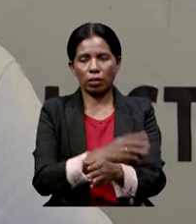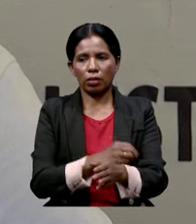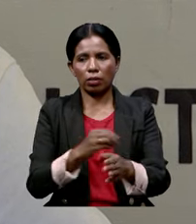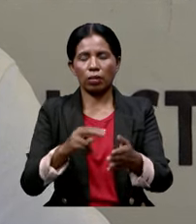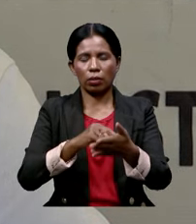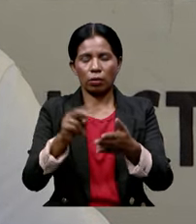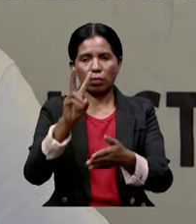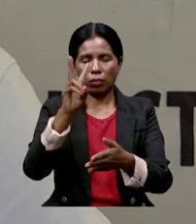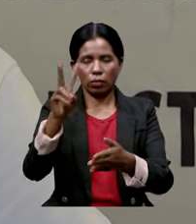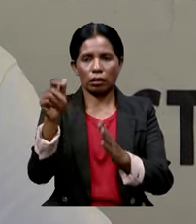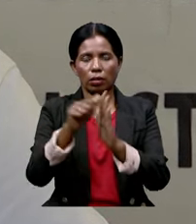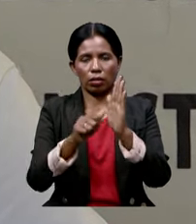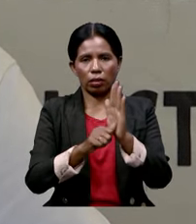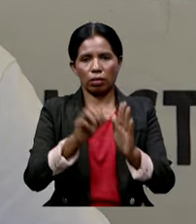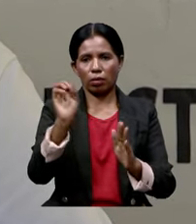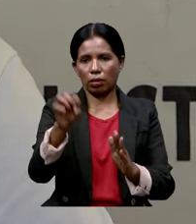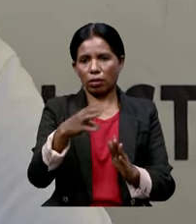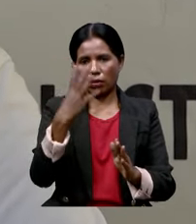número 2, artigo 14.